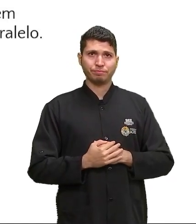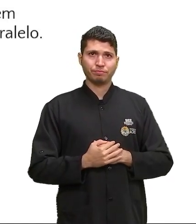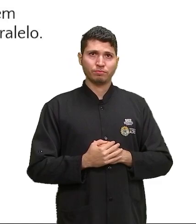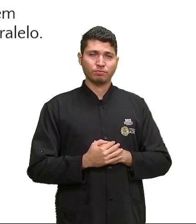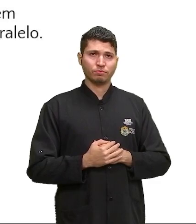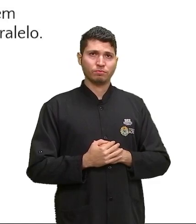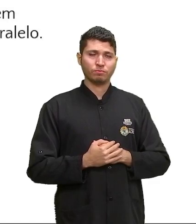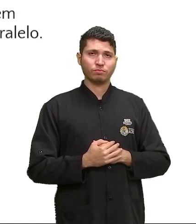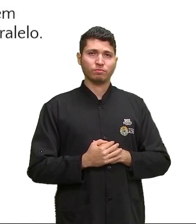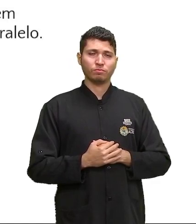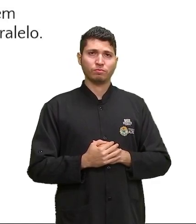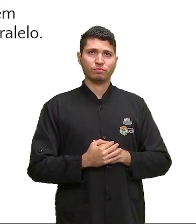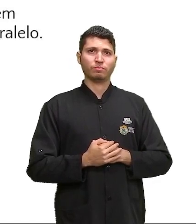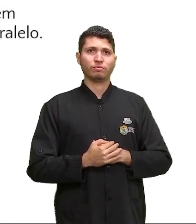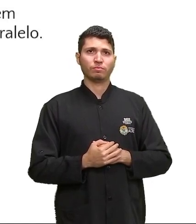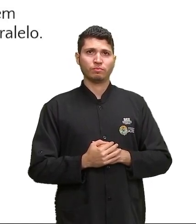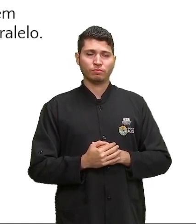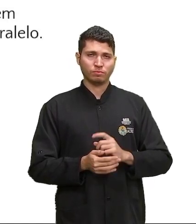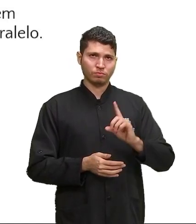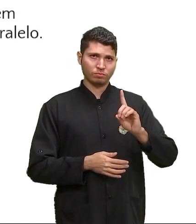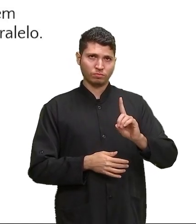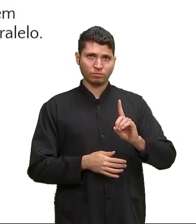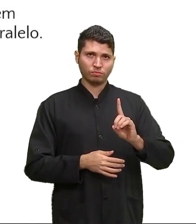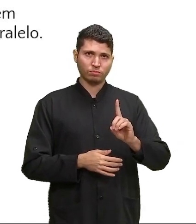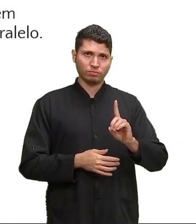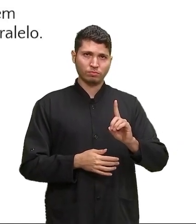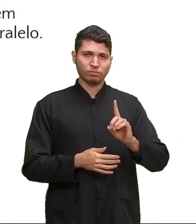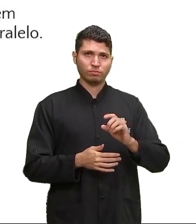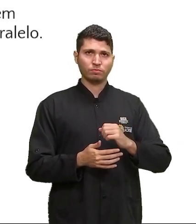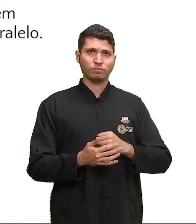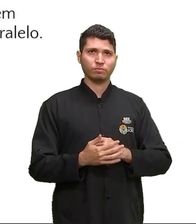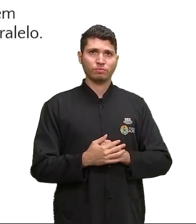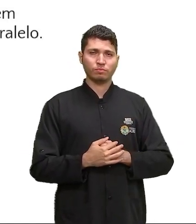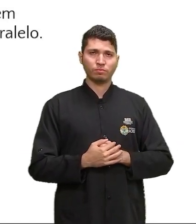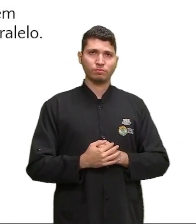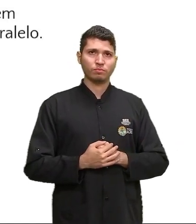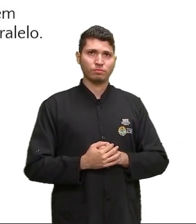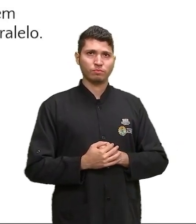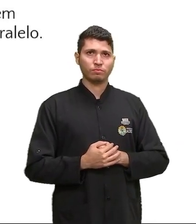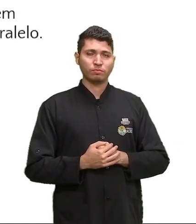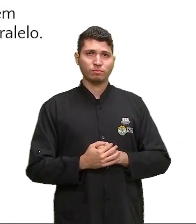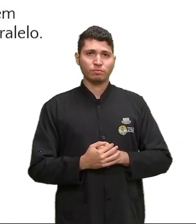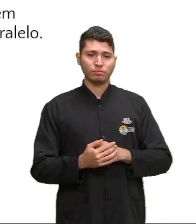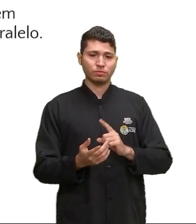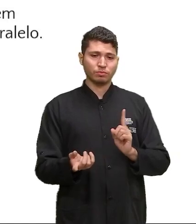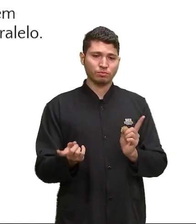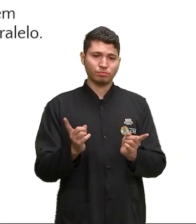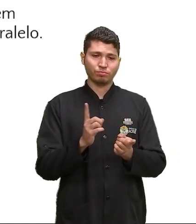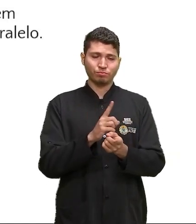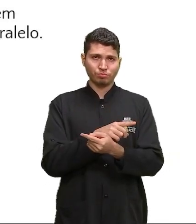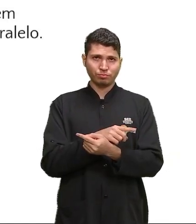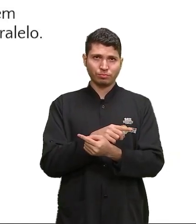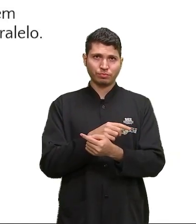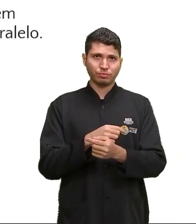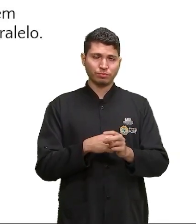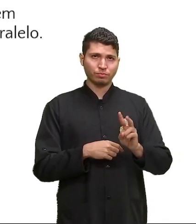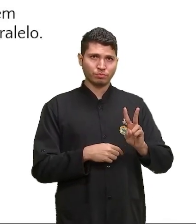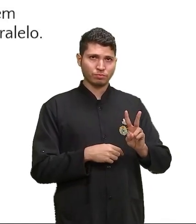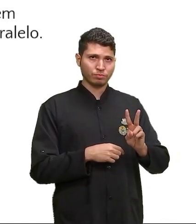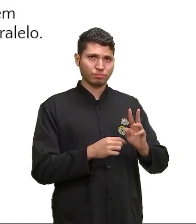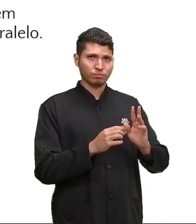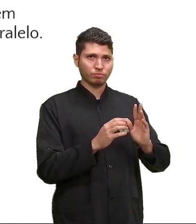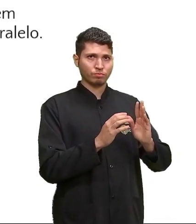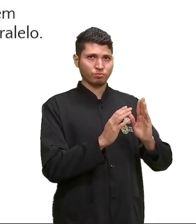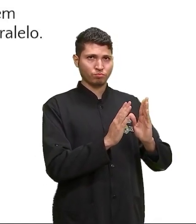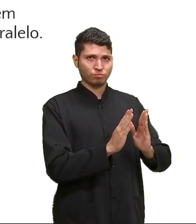Vamos analisar as outras. Alternativa D. Alternativa D está inversa. Por quê? Porque o voltímetro está ligado em série e o amperímetro